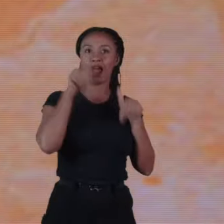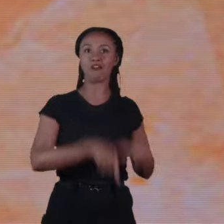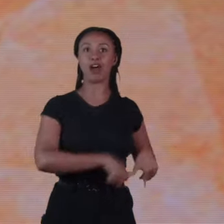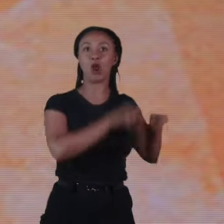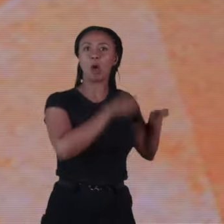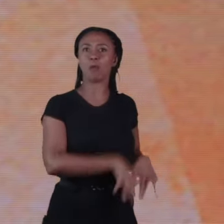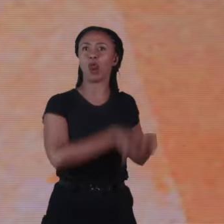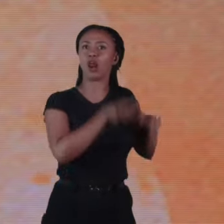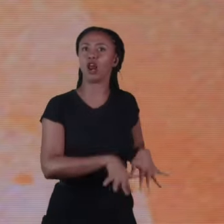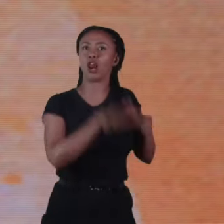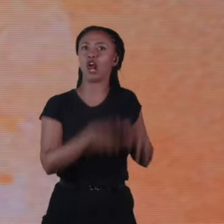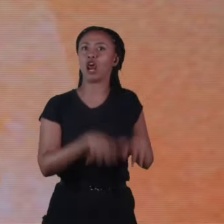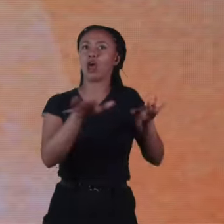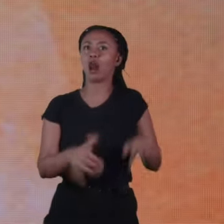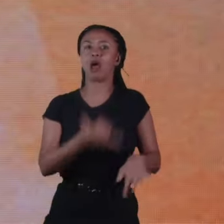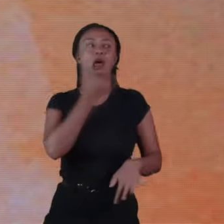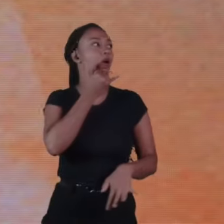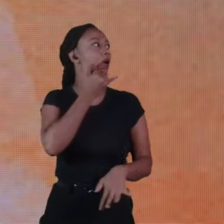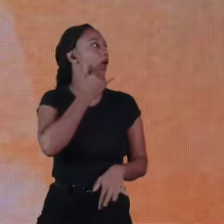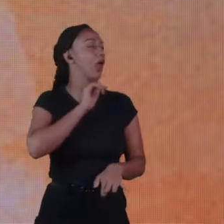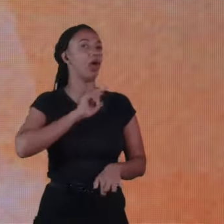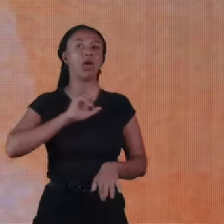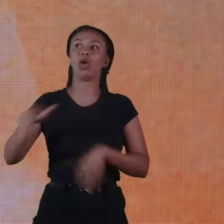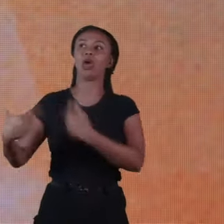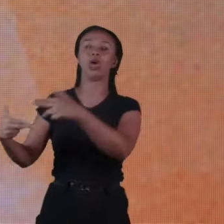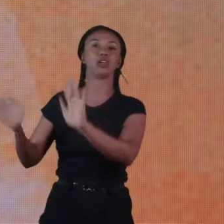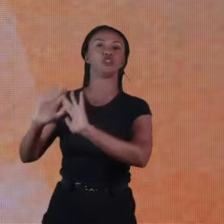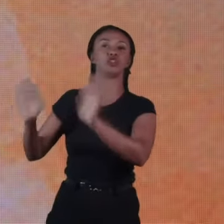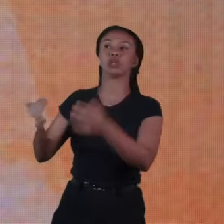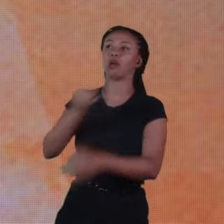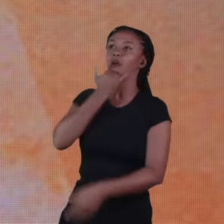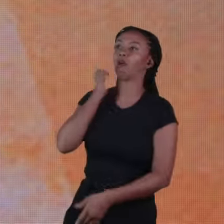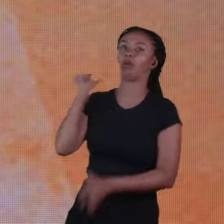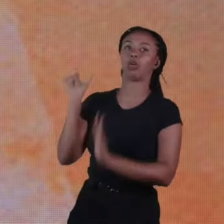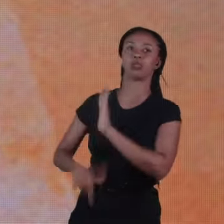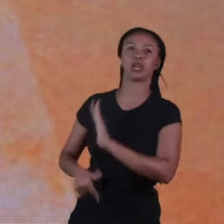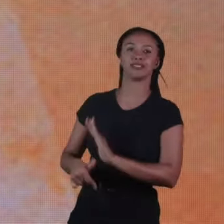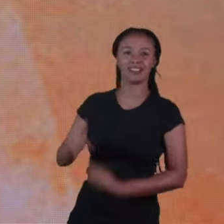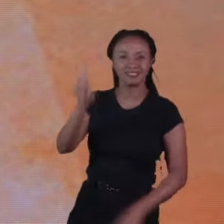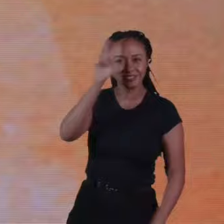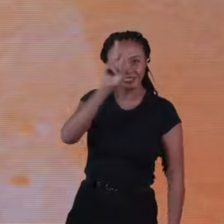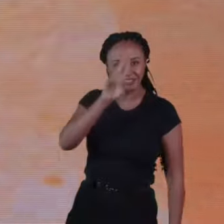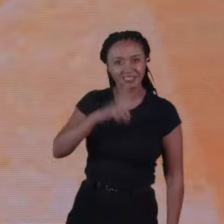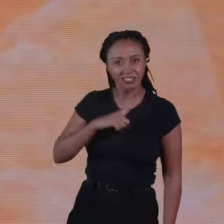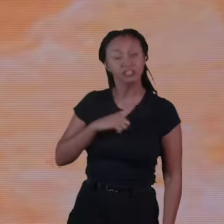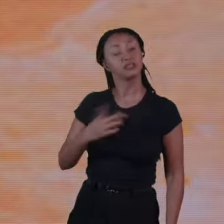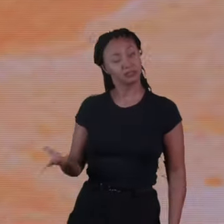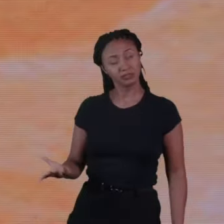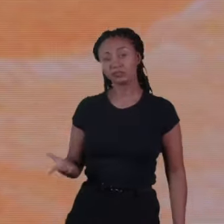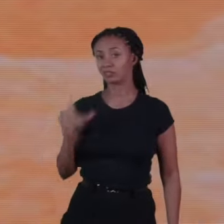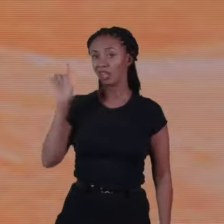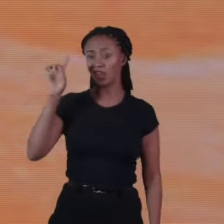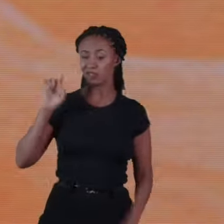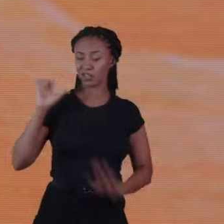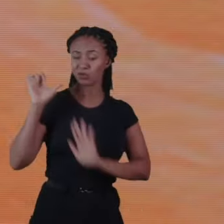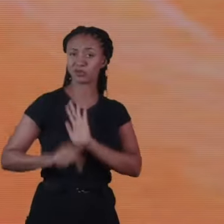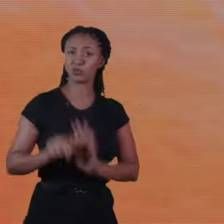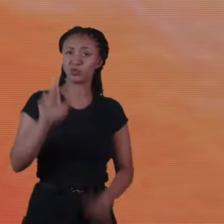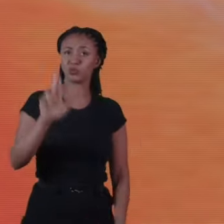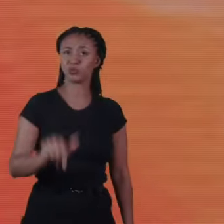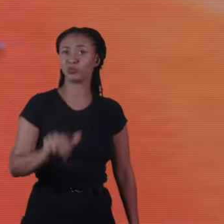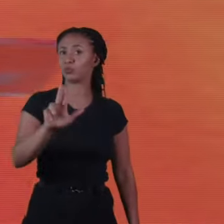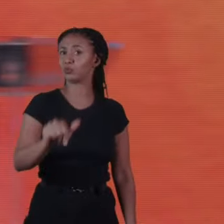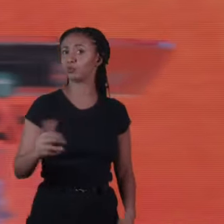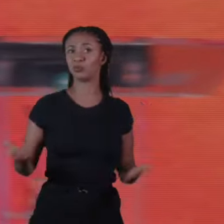atrasada, já matou todo mundo, aí chega a cavalaria. Deus nunca vai chegar atrasado. Às